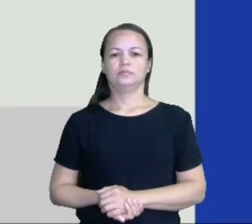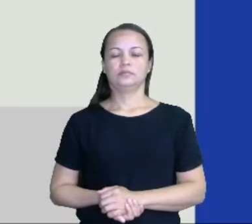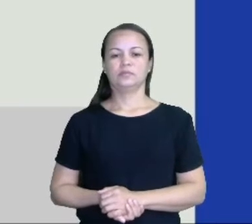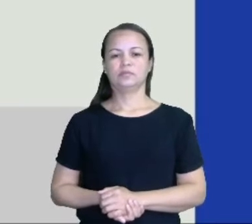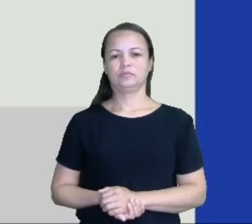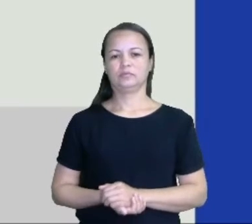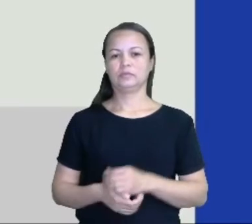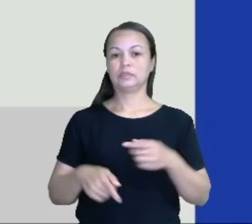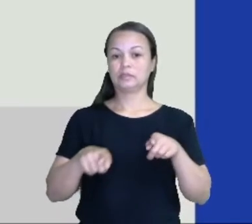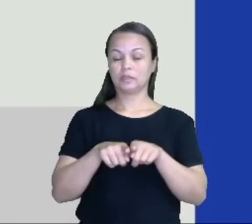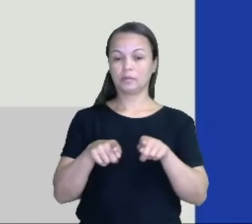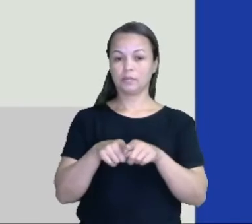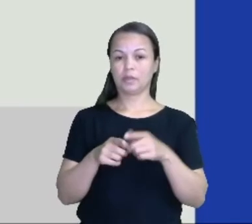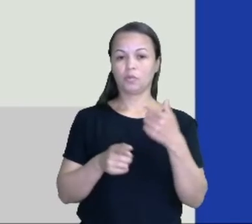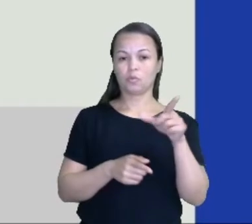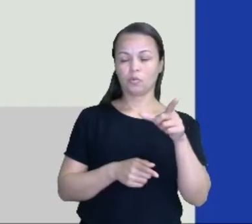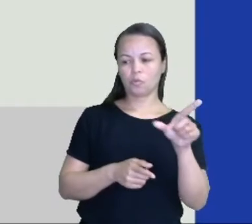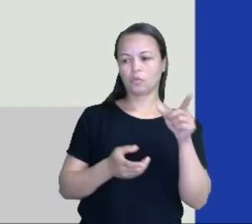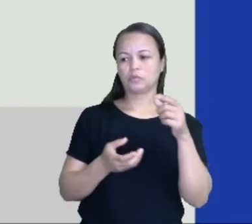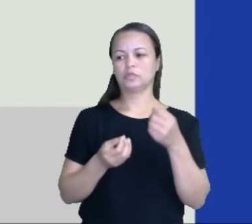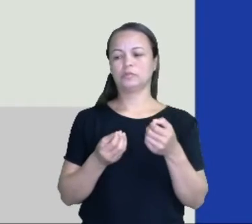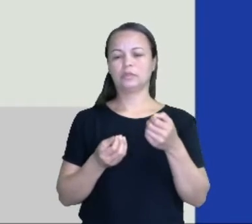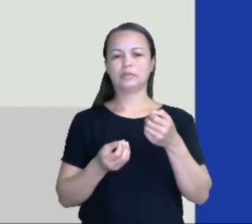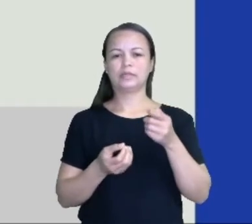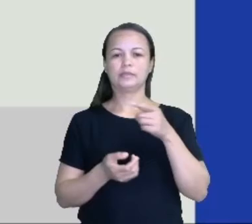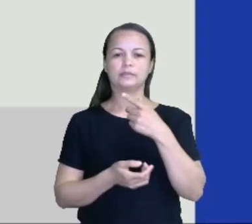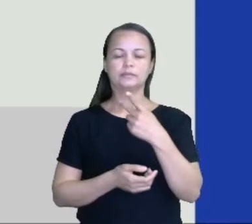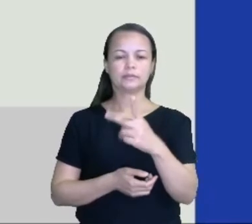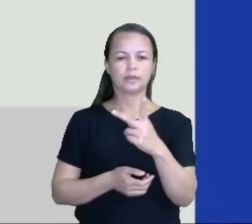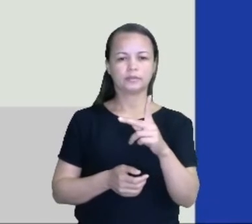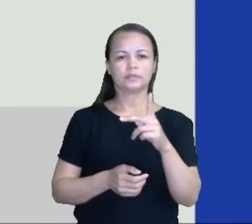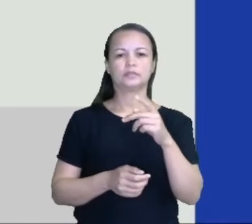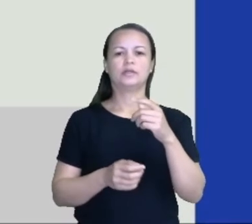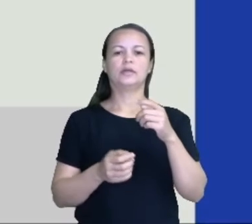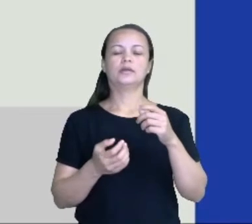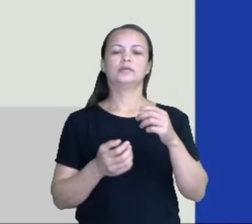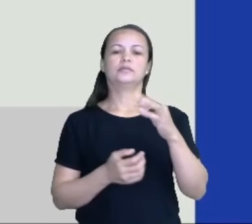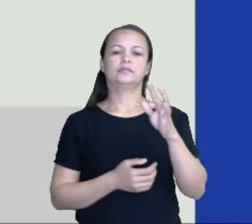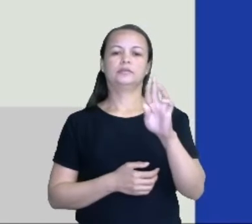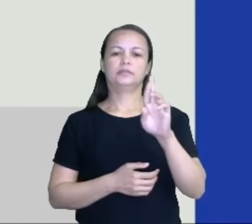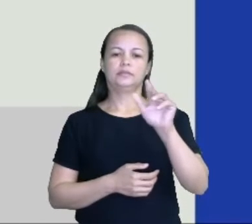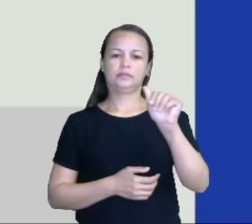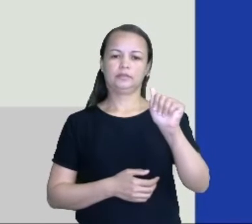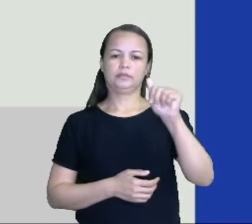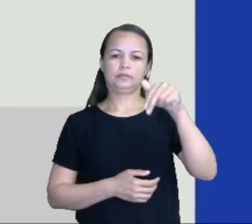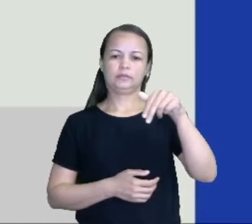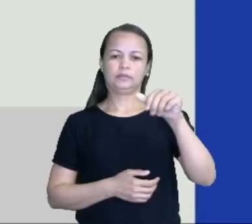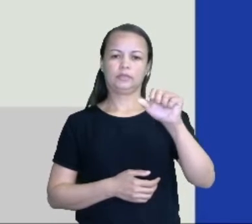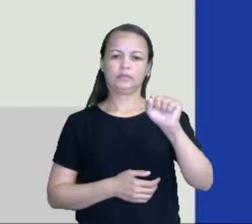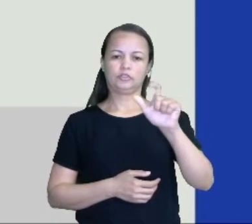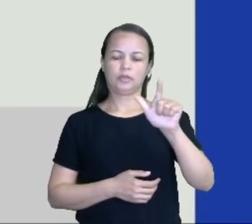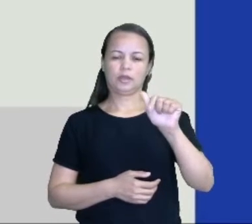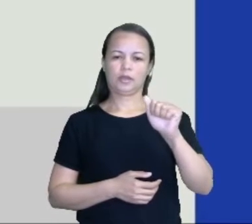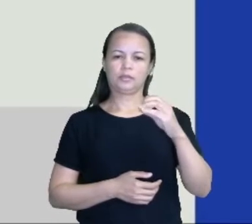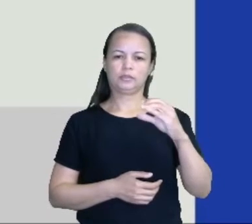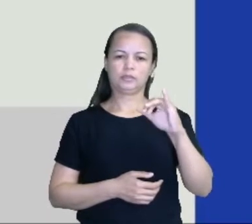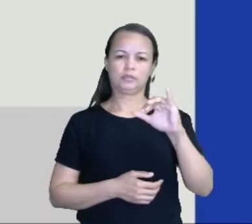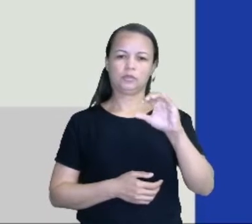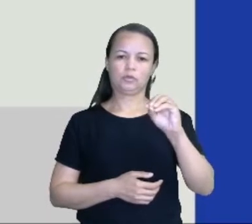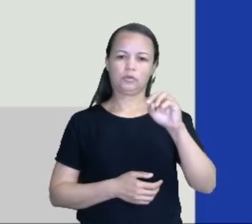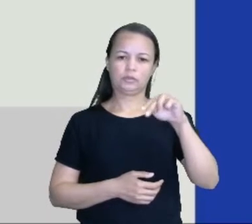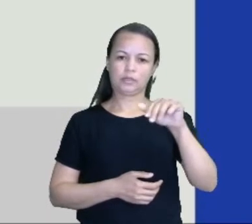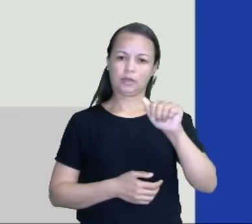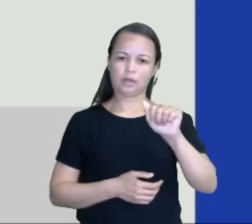Também um outro aspecto dessas transnacionais e dessa economia globalizada é o aumento do desemprego da